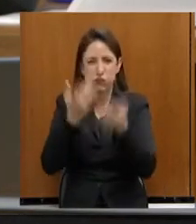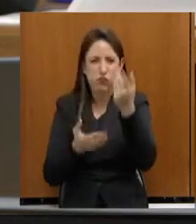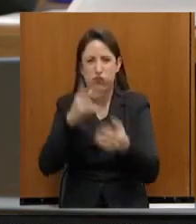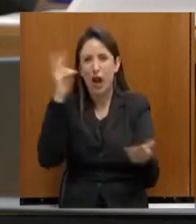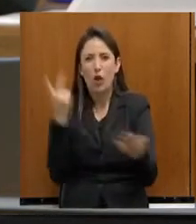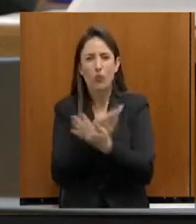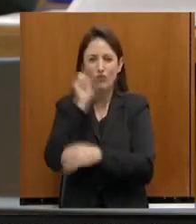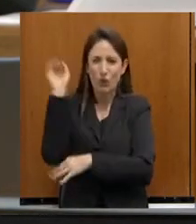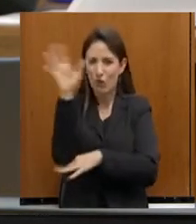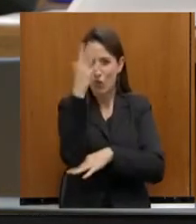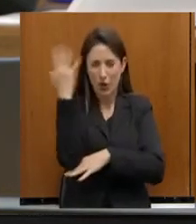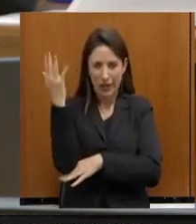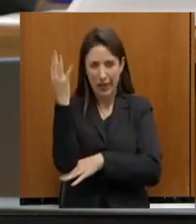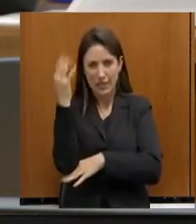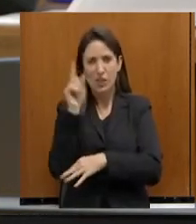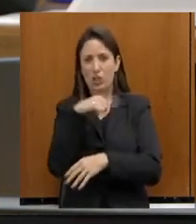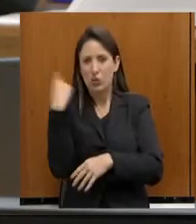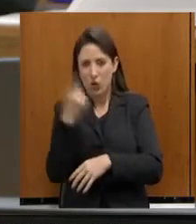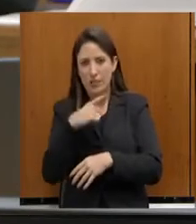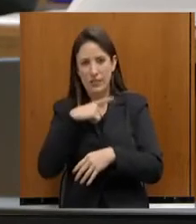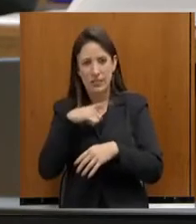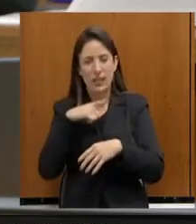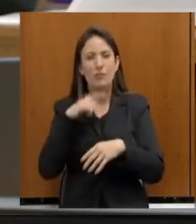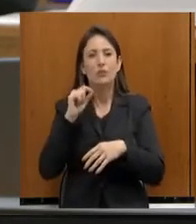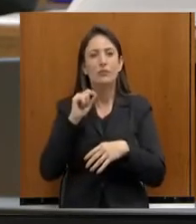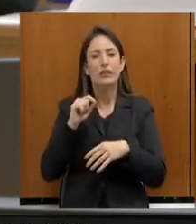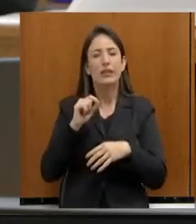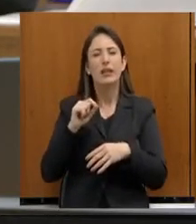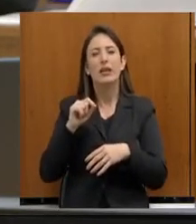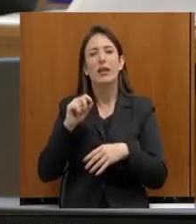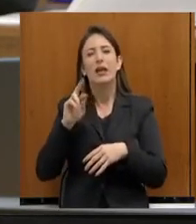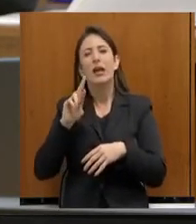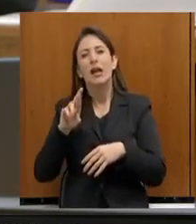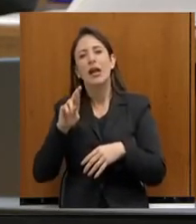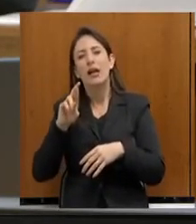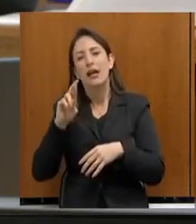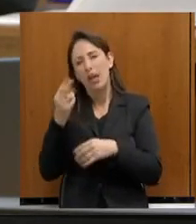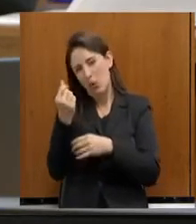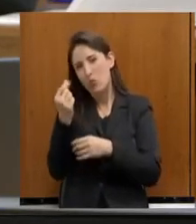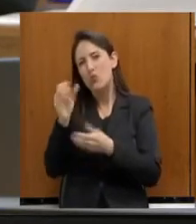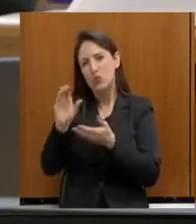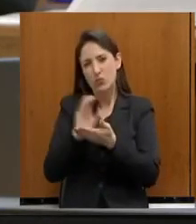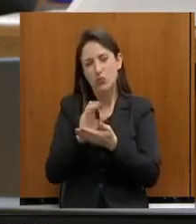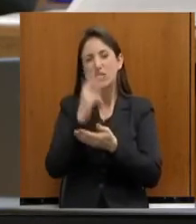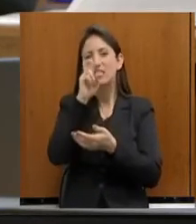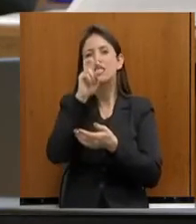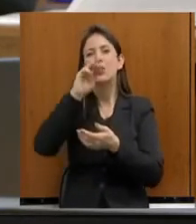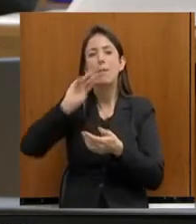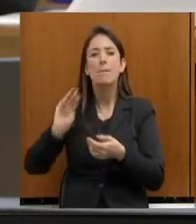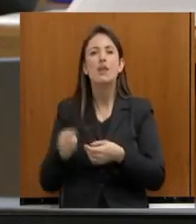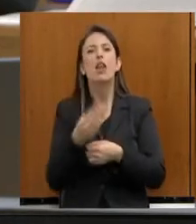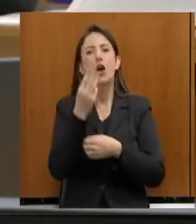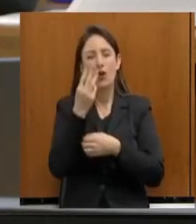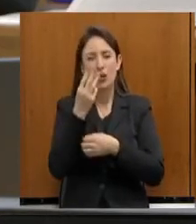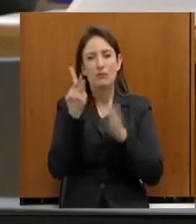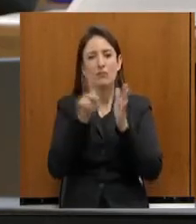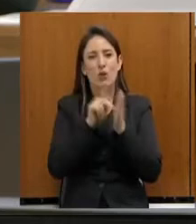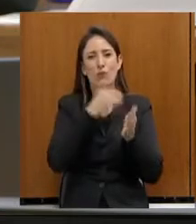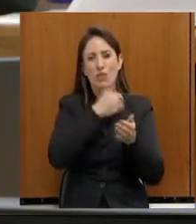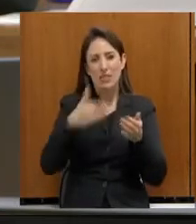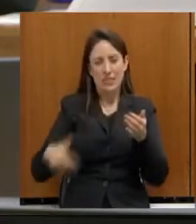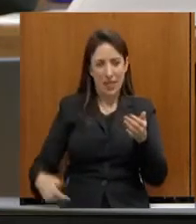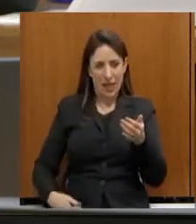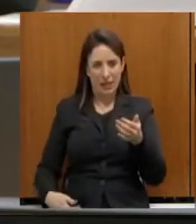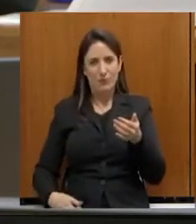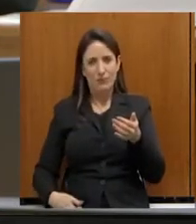nós temos um recurso disponível esse ano de cinco milhões é do estado Além disso estamos